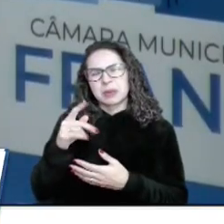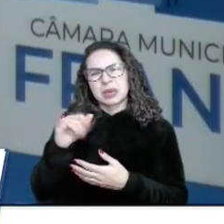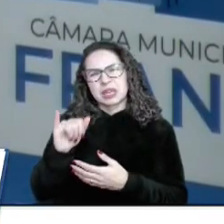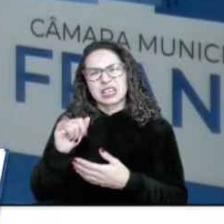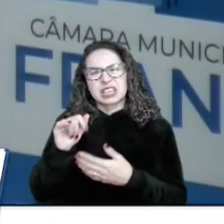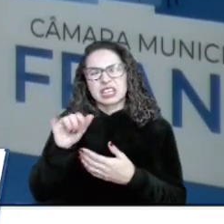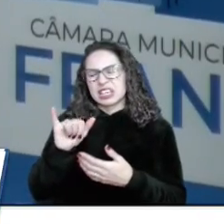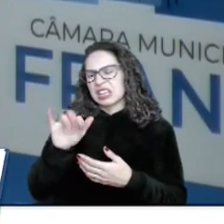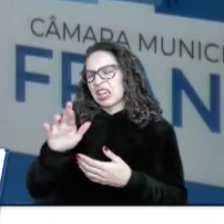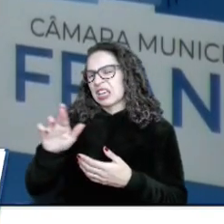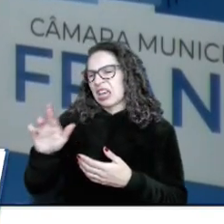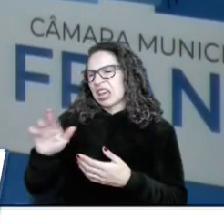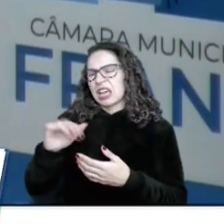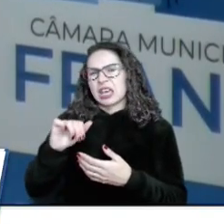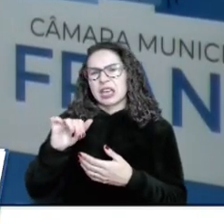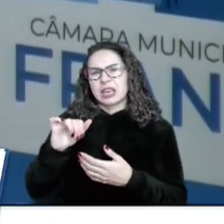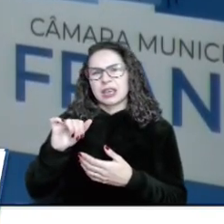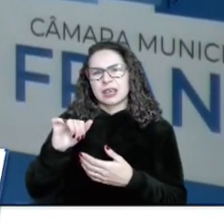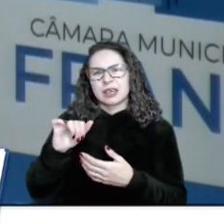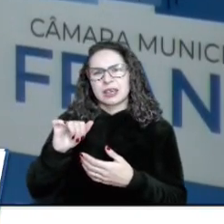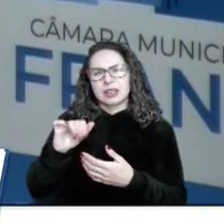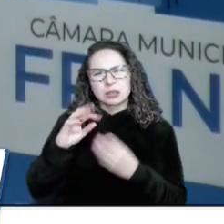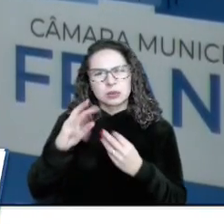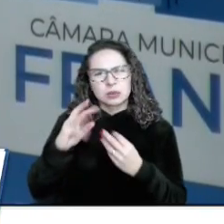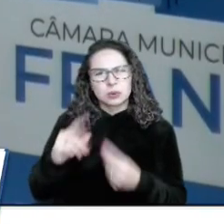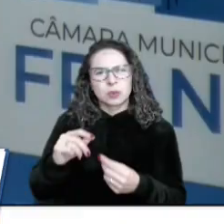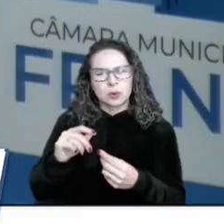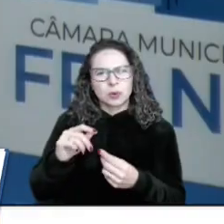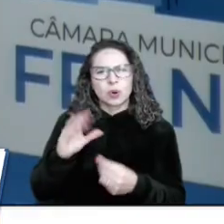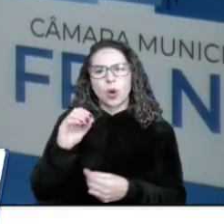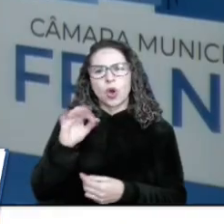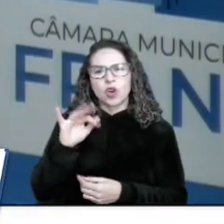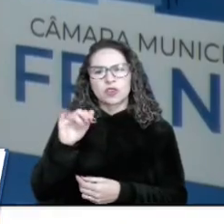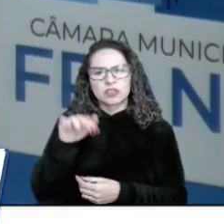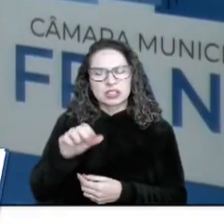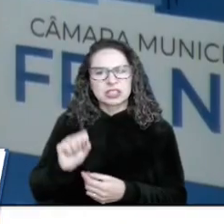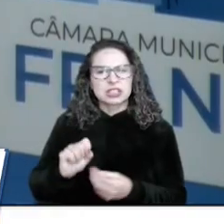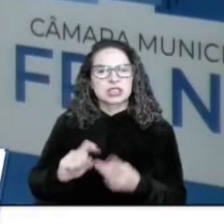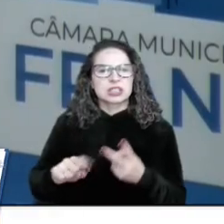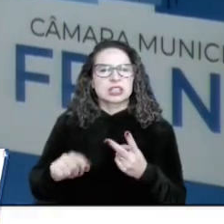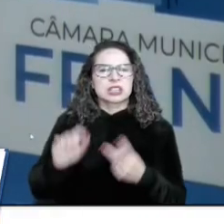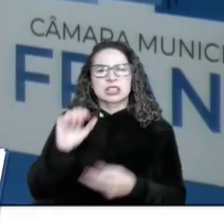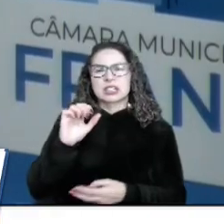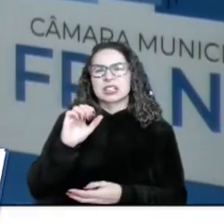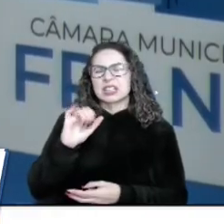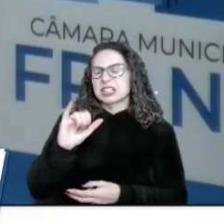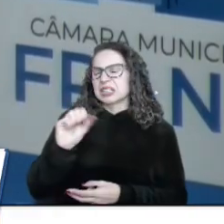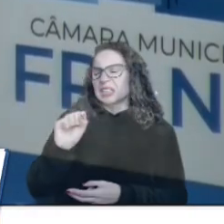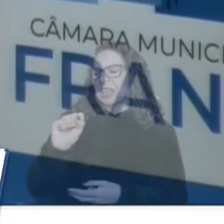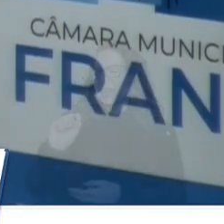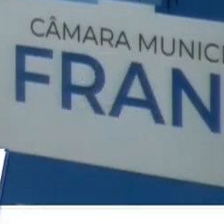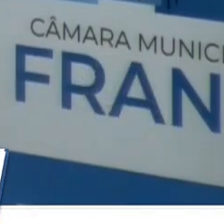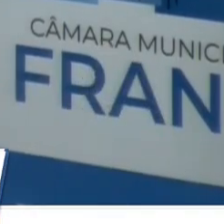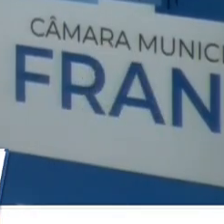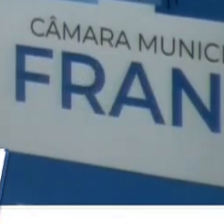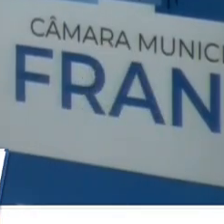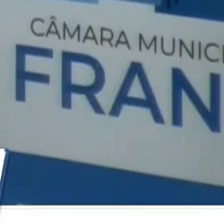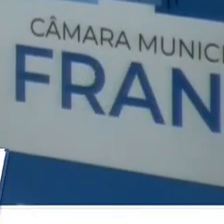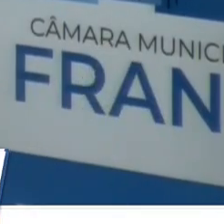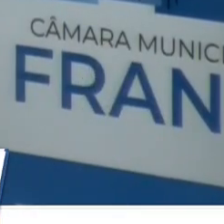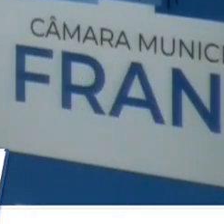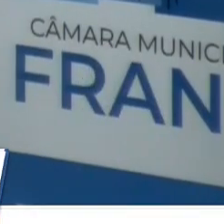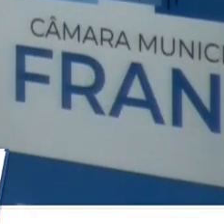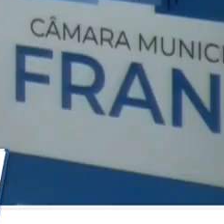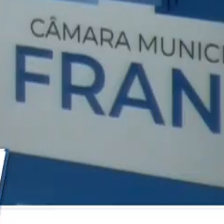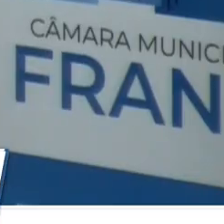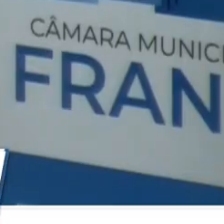imposto retido da fonte, o COFINS, o CSSL, Enfim, é uma sopinha de letra de tantos impostos que